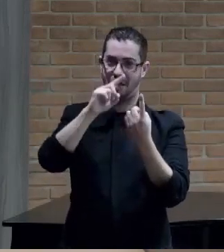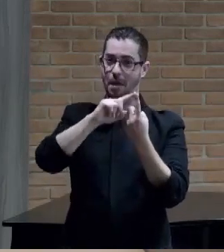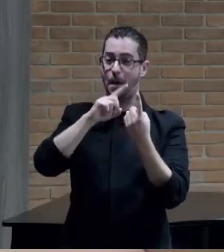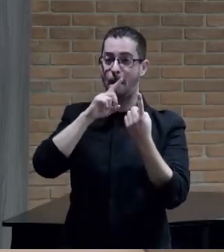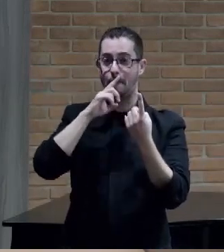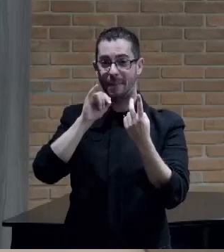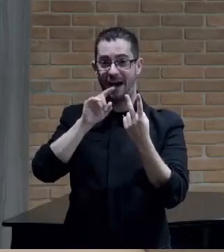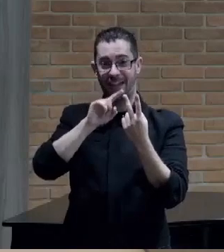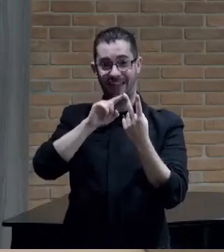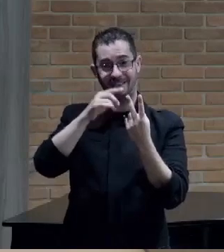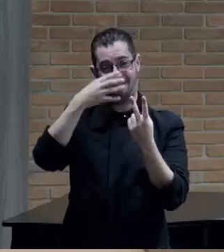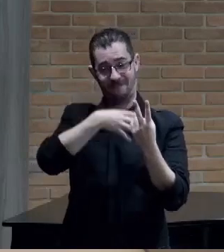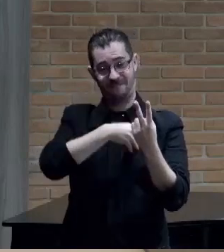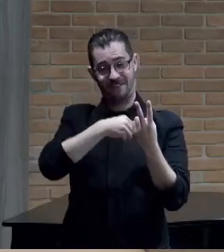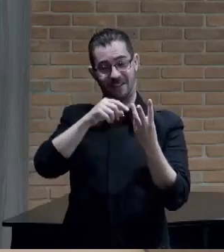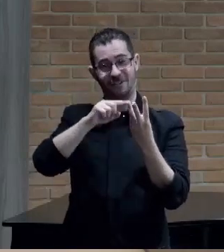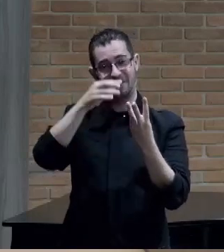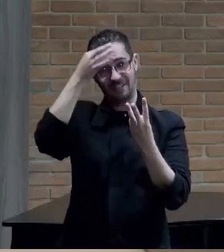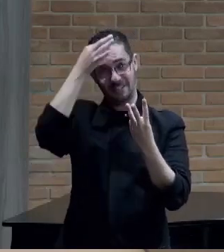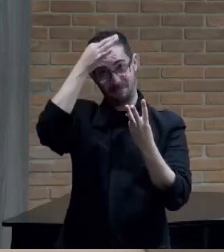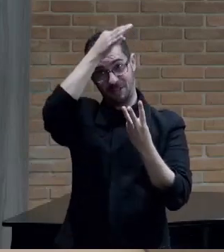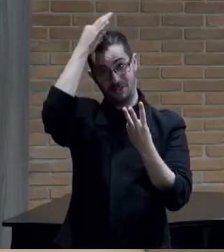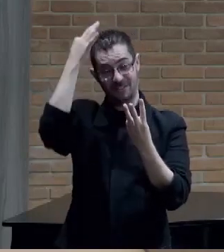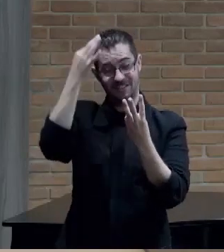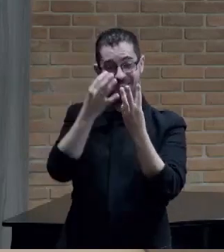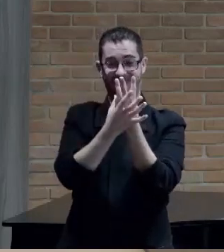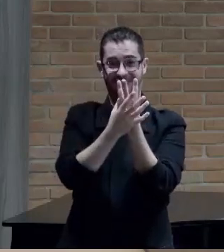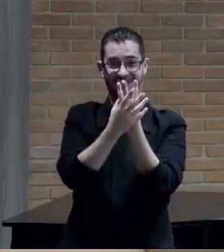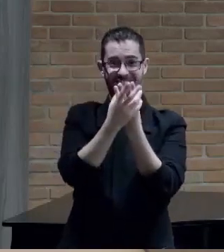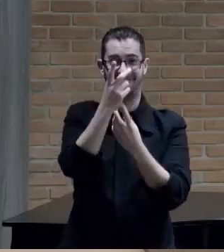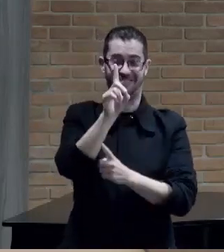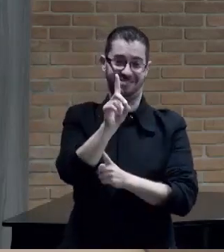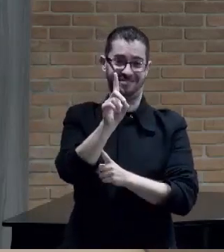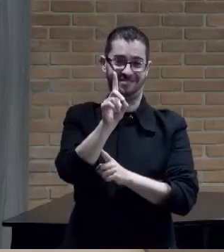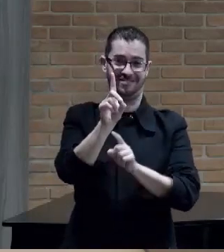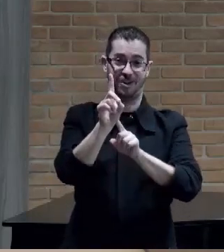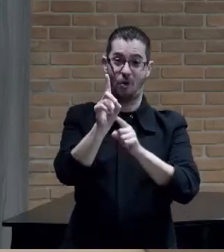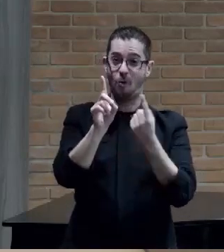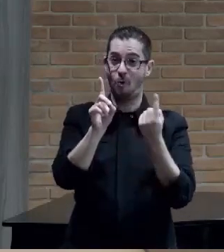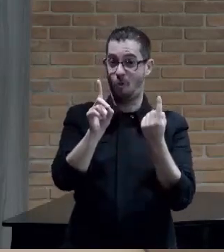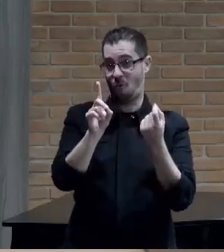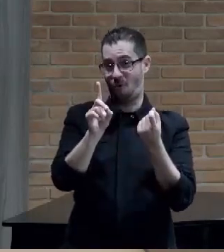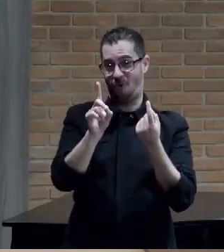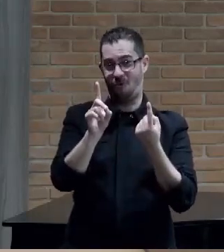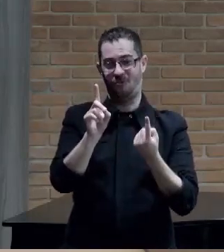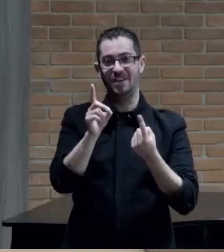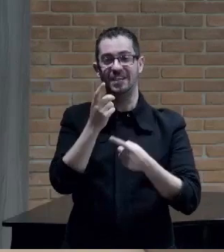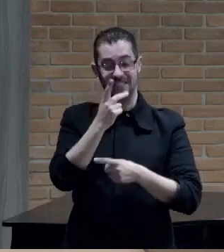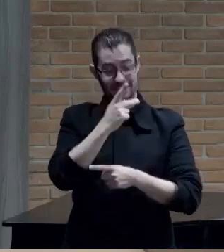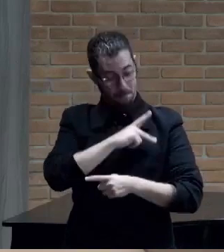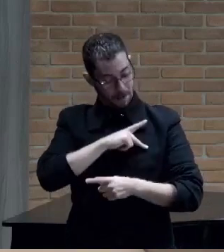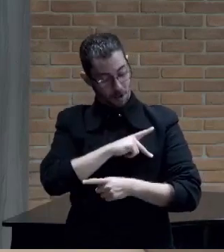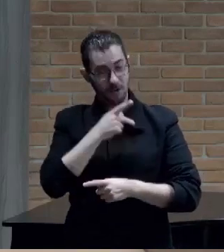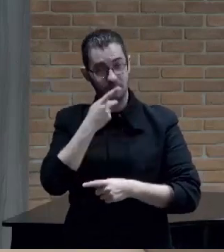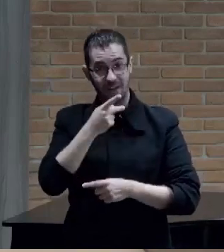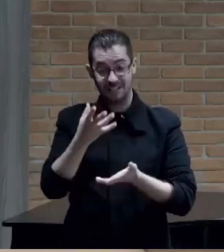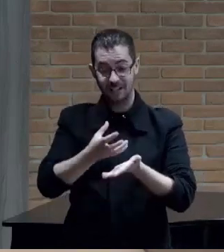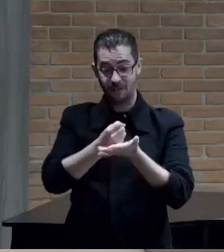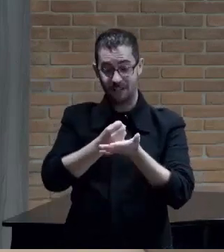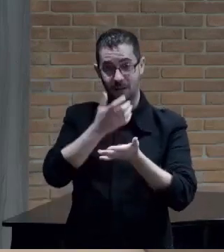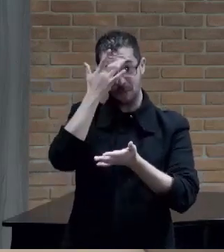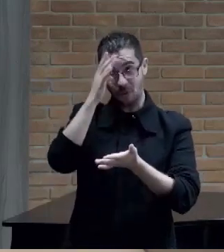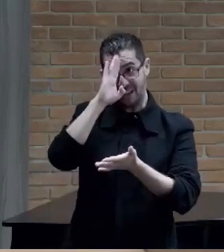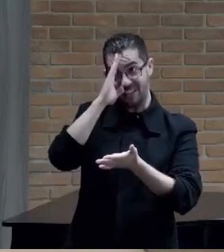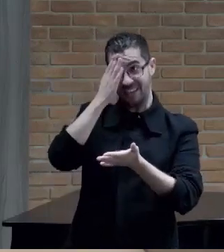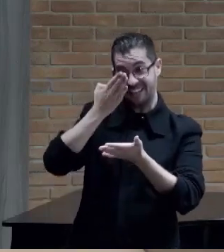Deus Espírito Santo. Quando Paulo escreve que a salvação é para aquele que crê de fé em fé, ele